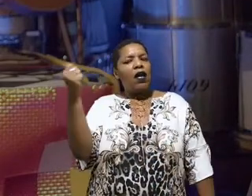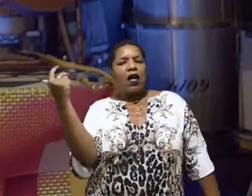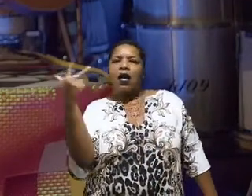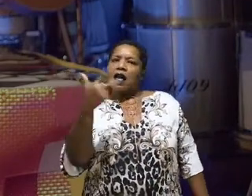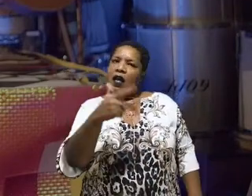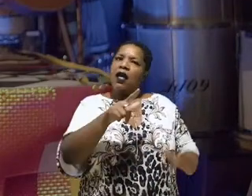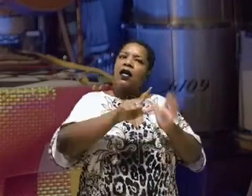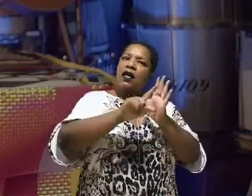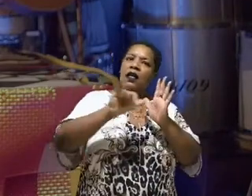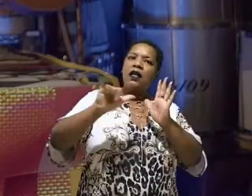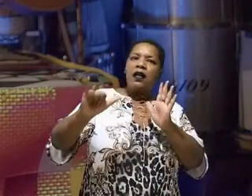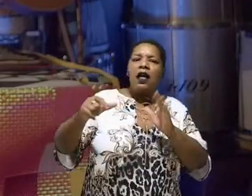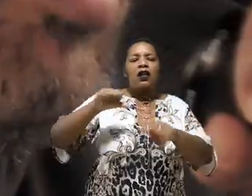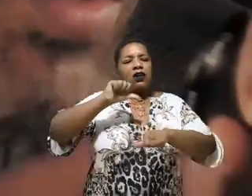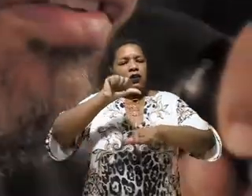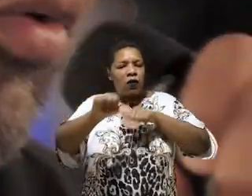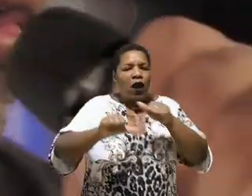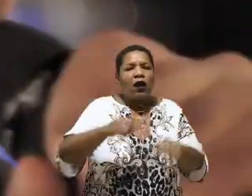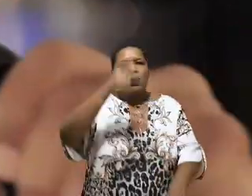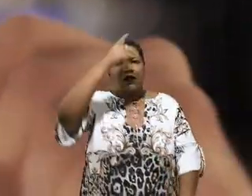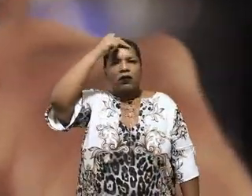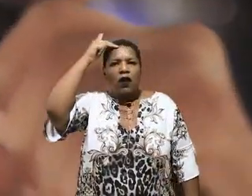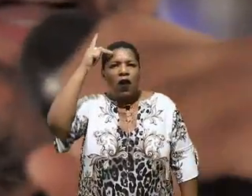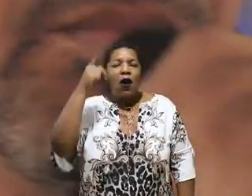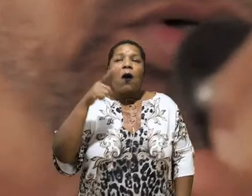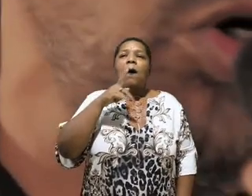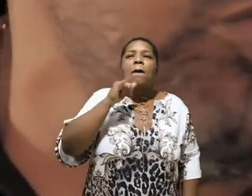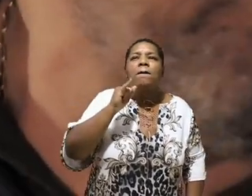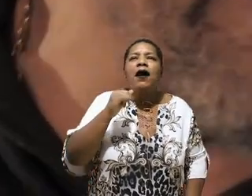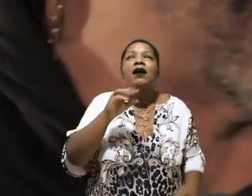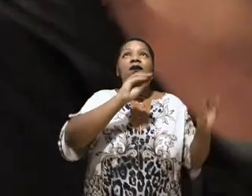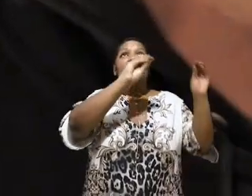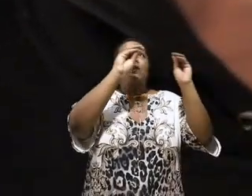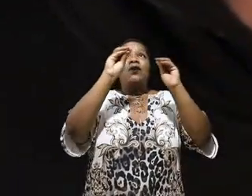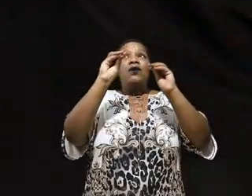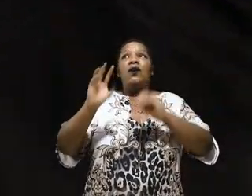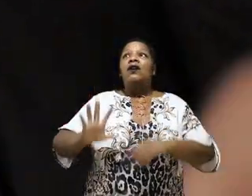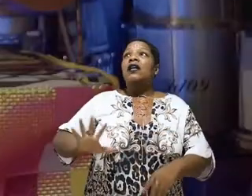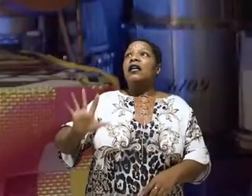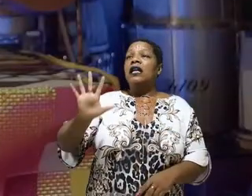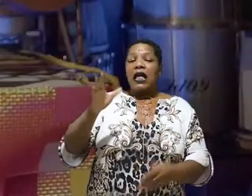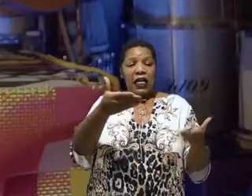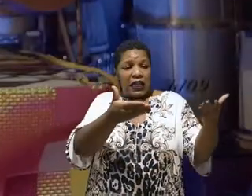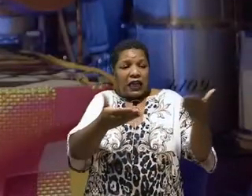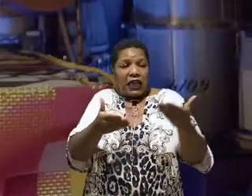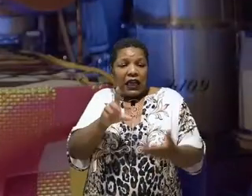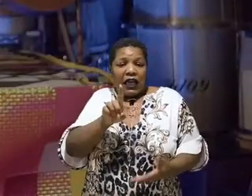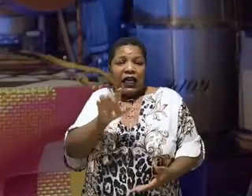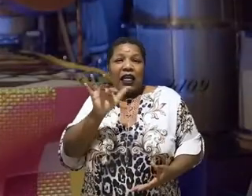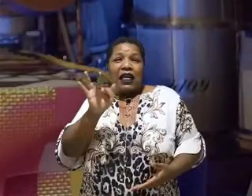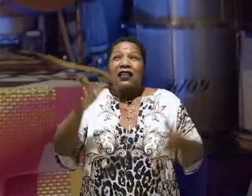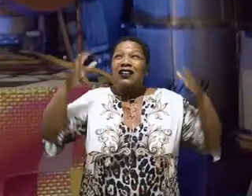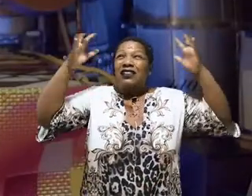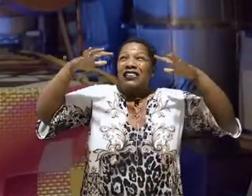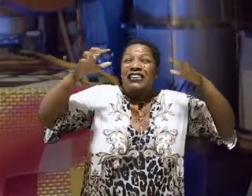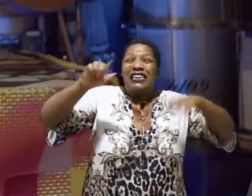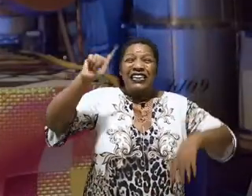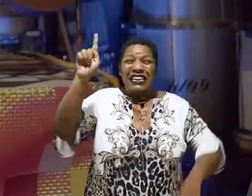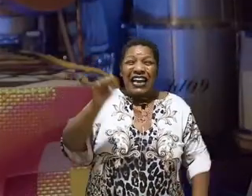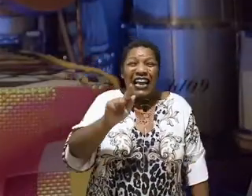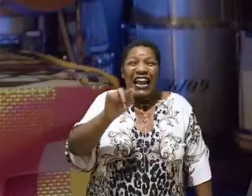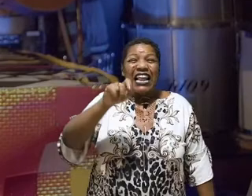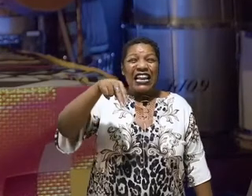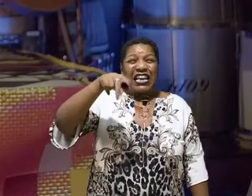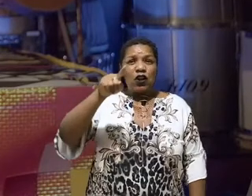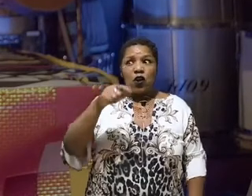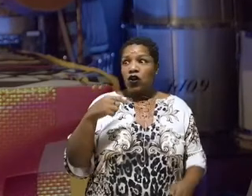você daí vocês é o rappi suas leis e na mudança cor do papai muito Alto Paraíso recebidos do DF com a baita chuva